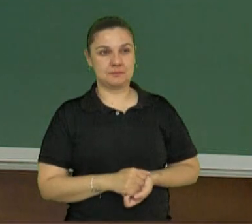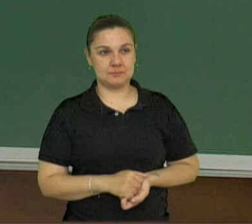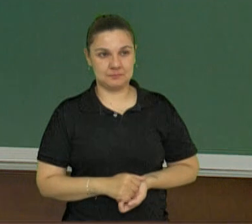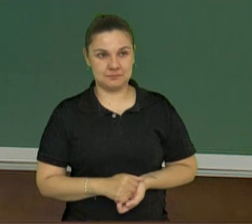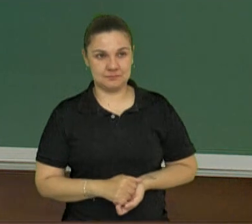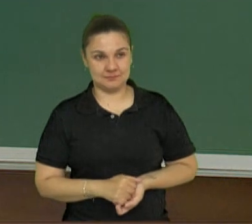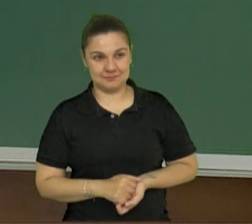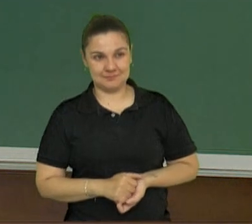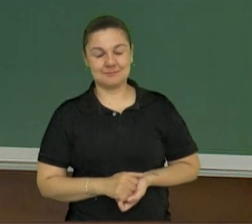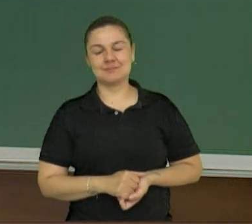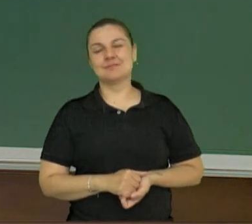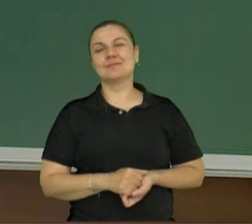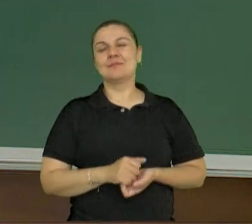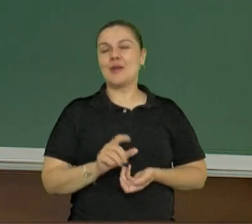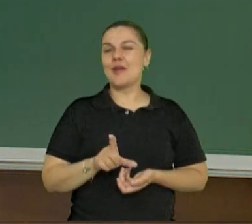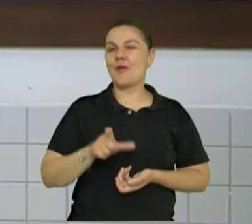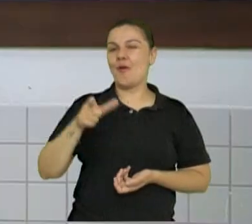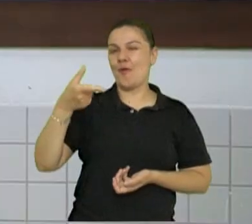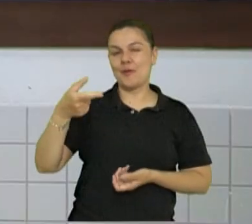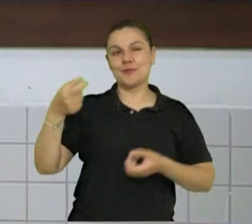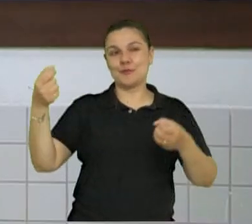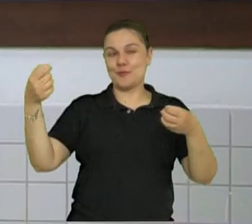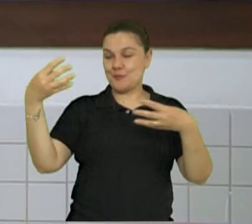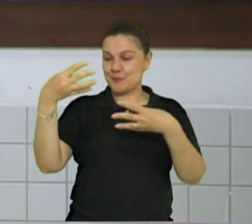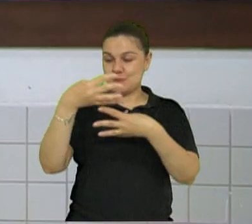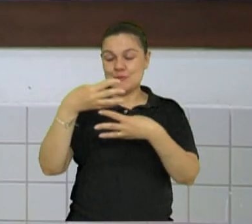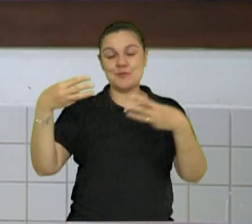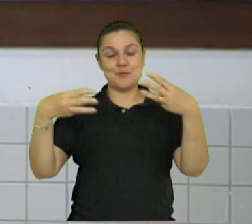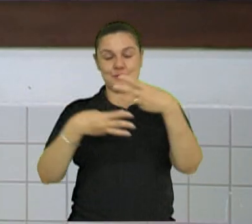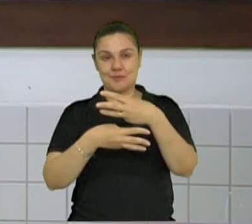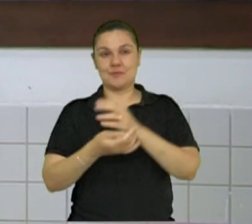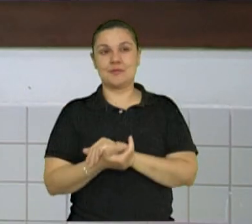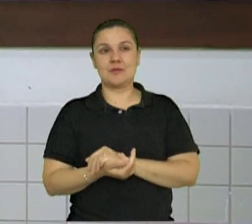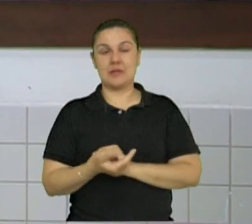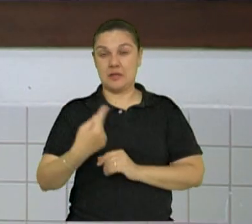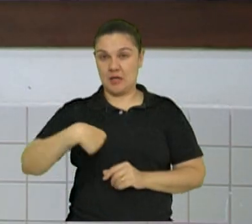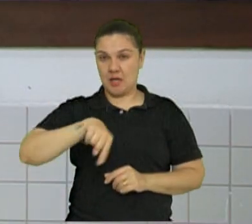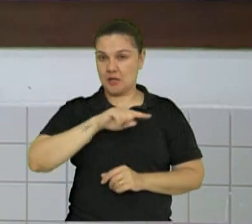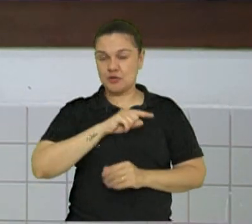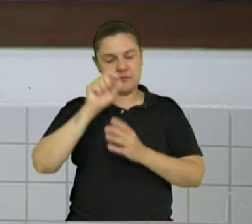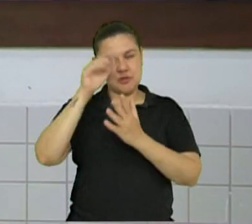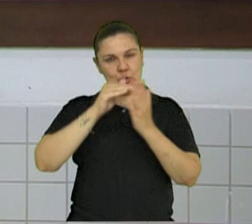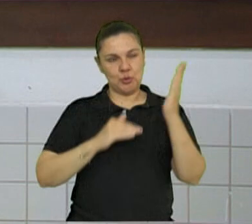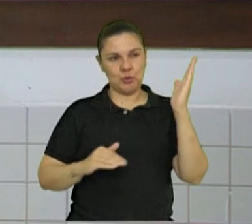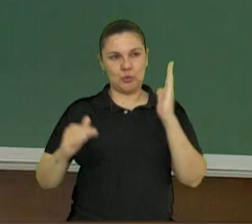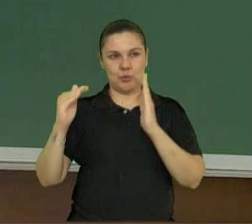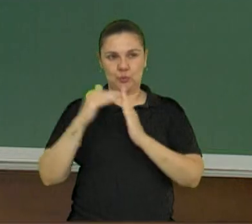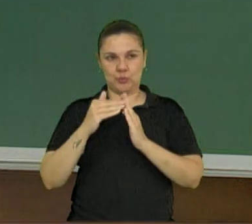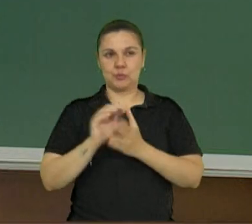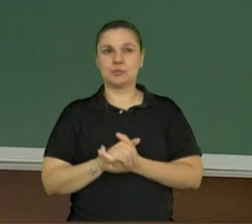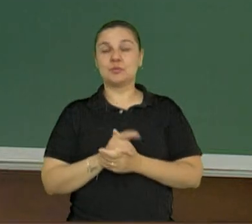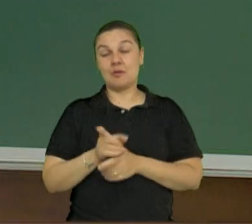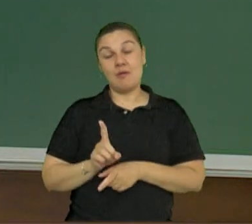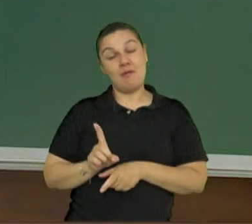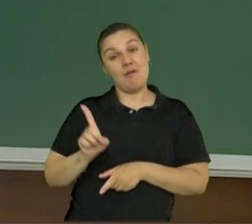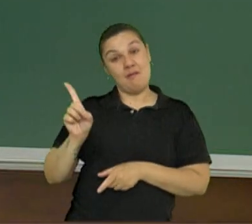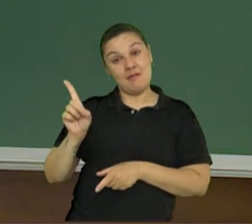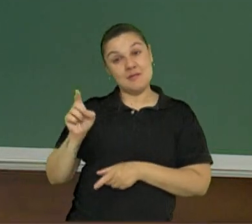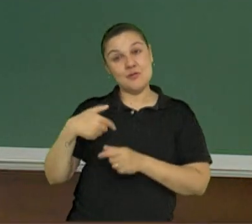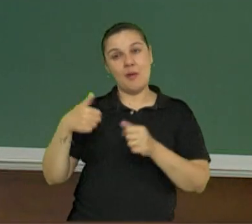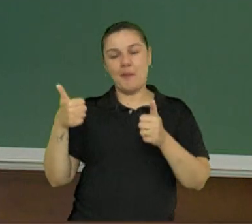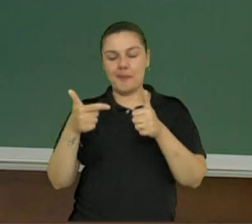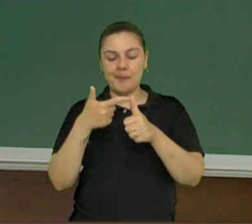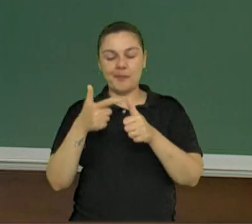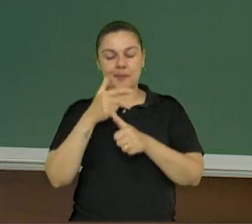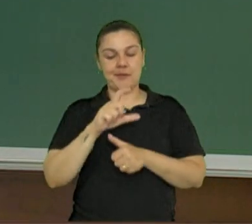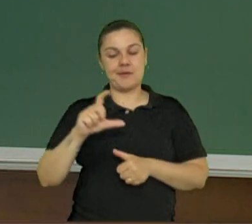eu trouxe mais um soneto para vocês, mas esse nós não vamos trabalhar o soneto inteiro, nós vamos falar somente dessa primeira